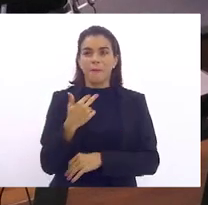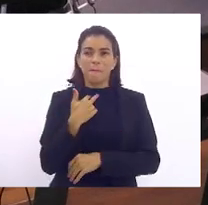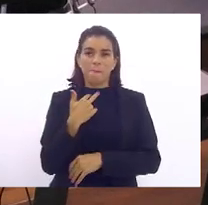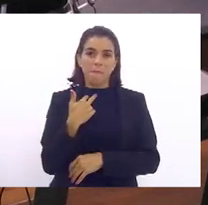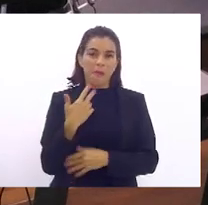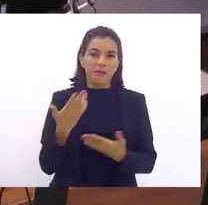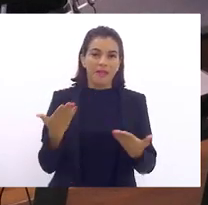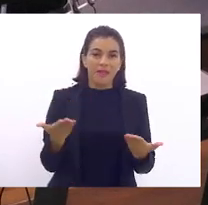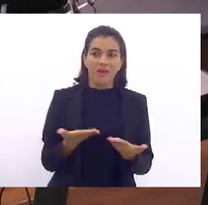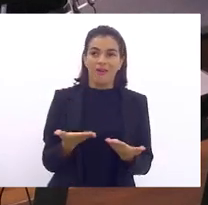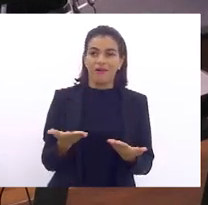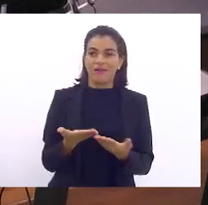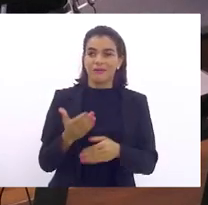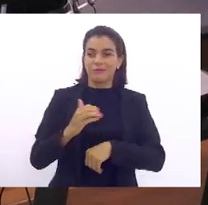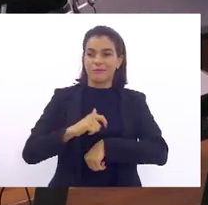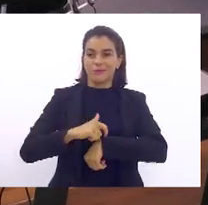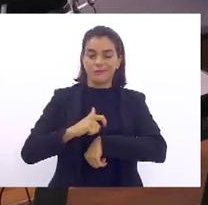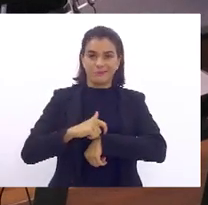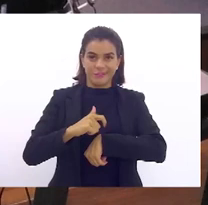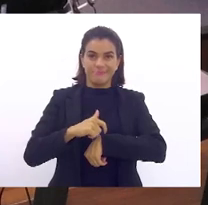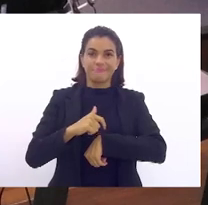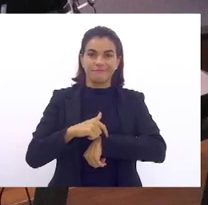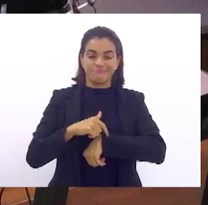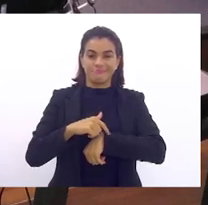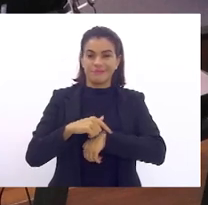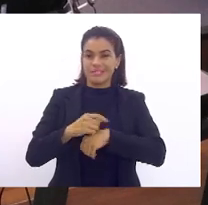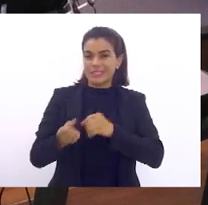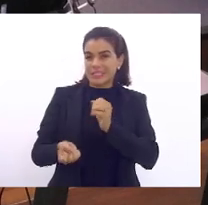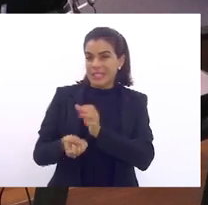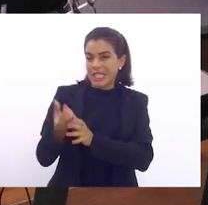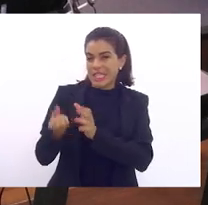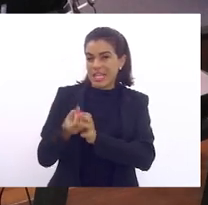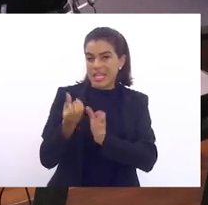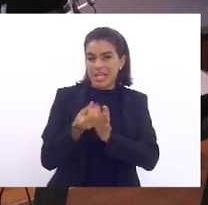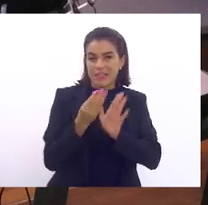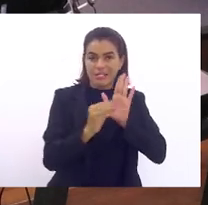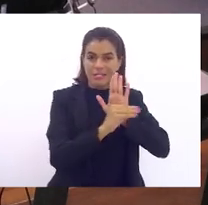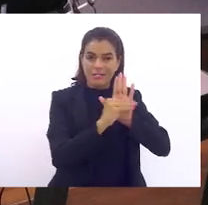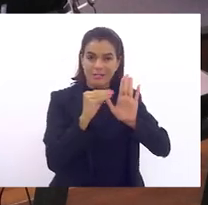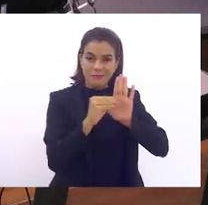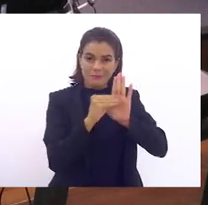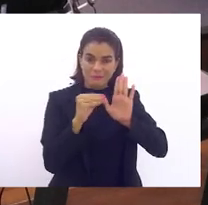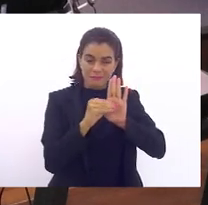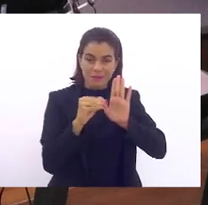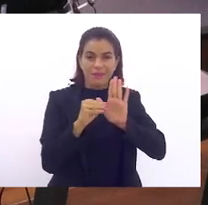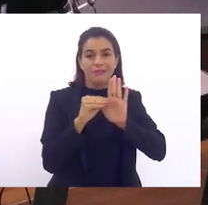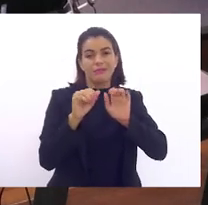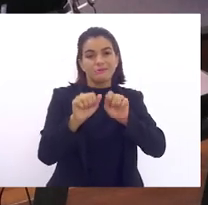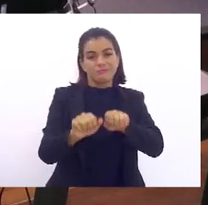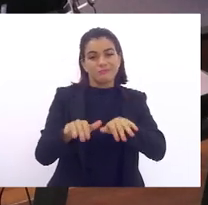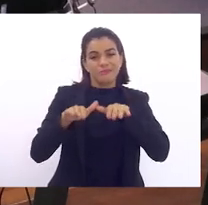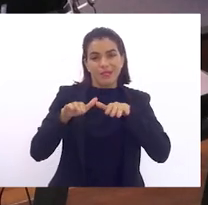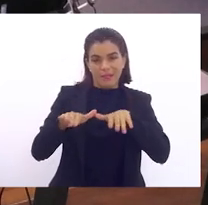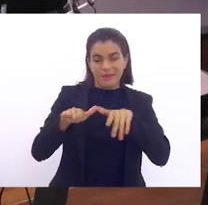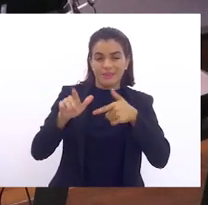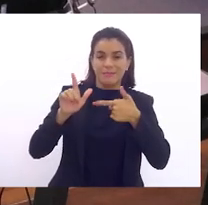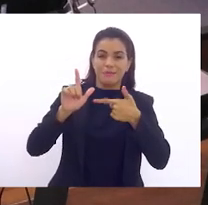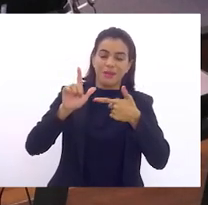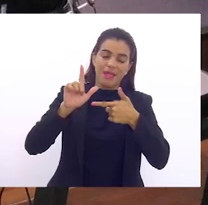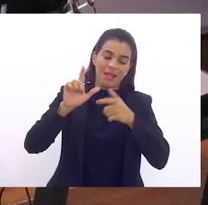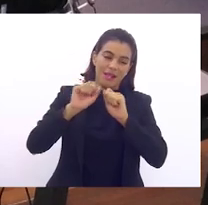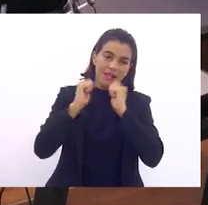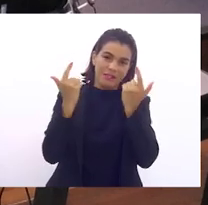primeiro momento eh de emendas da Assembleia Legislativa de aportar emendas onde a gente acha